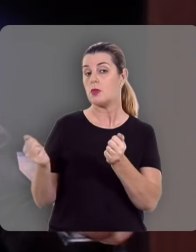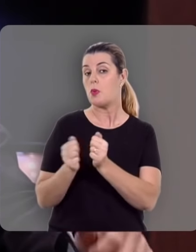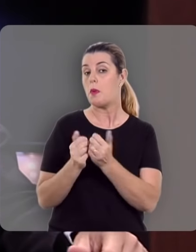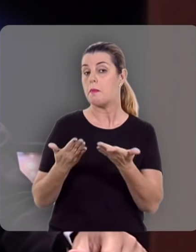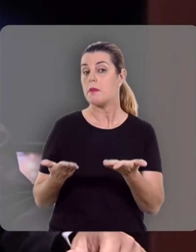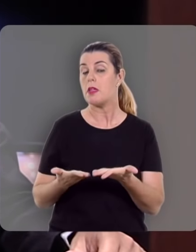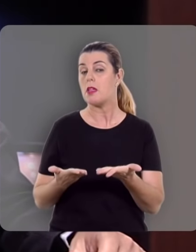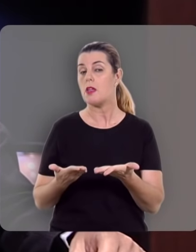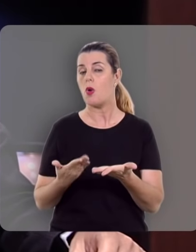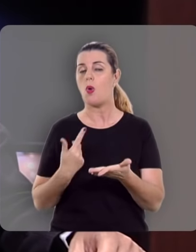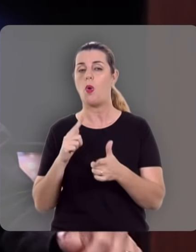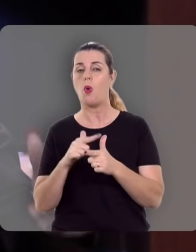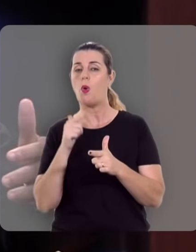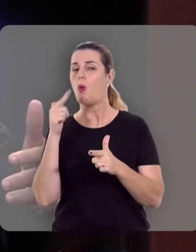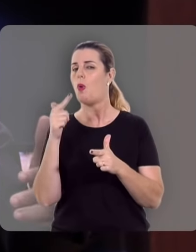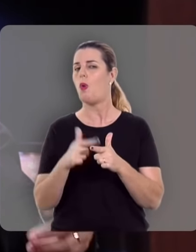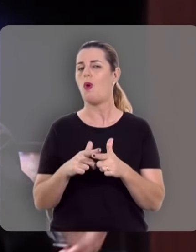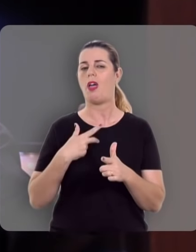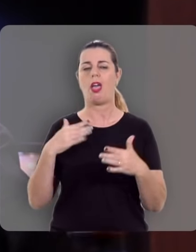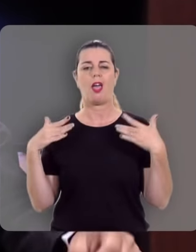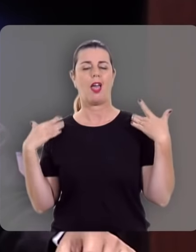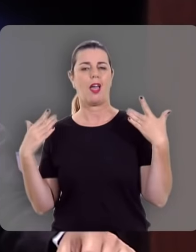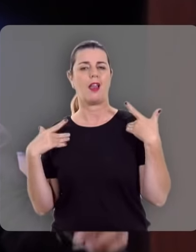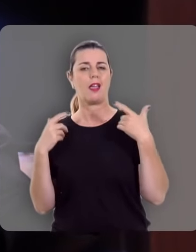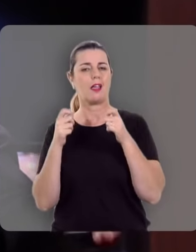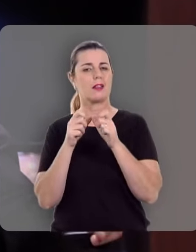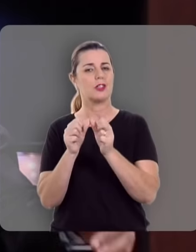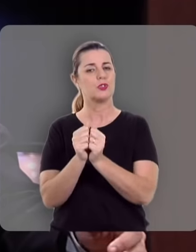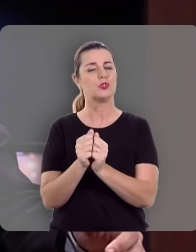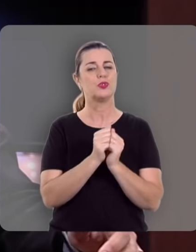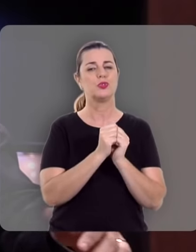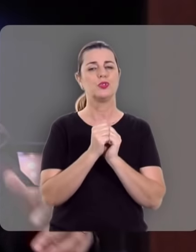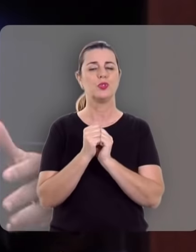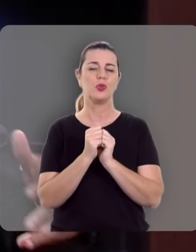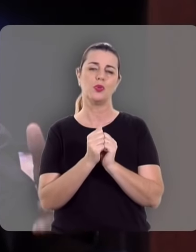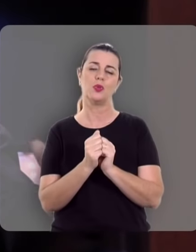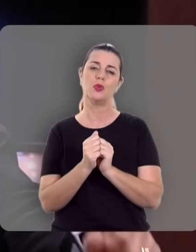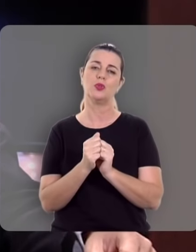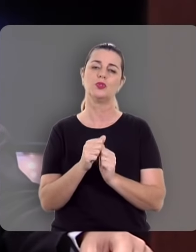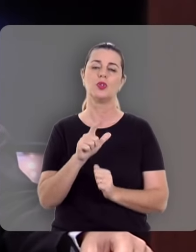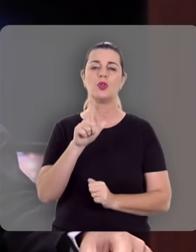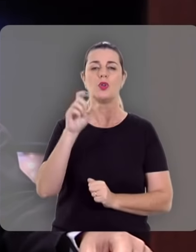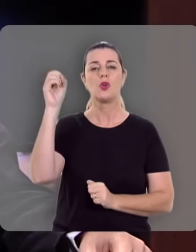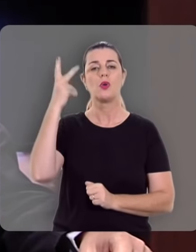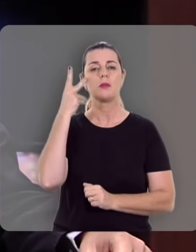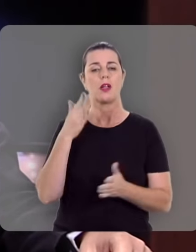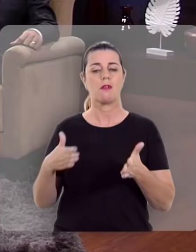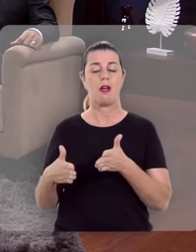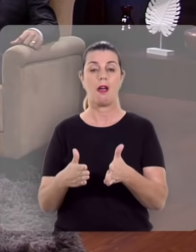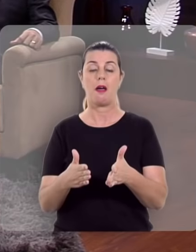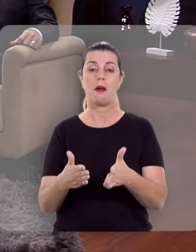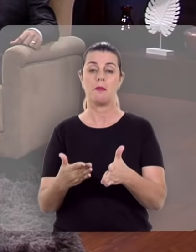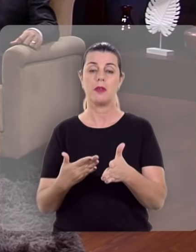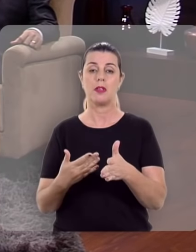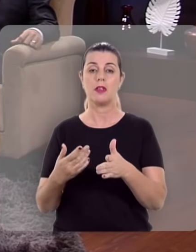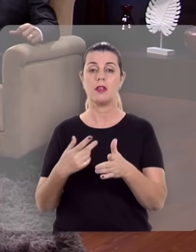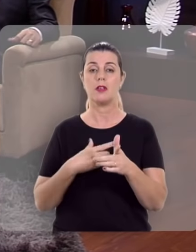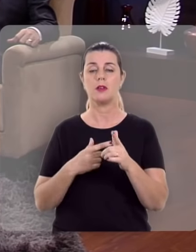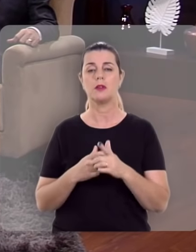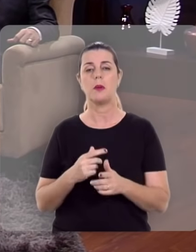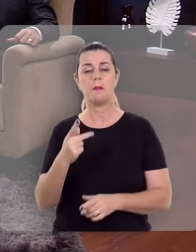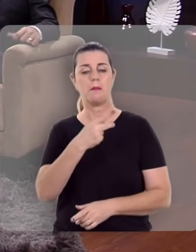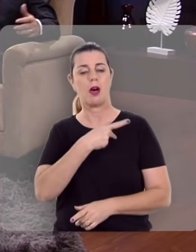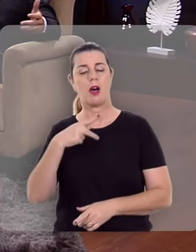vez eu tenho a alegria de ter aqui nos estúdios da Luz para o Caminho, na gravação do programa Verdade e Vida, reverendo